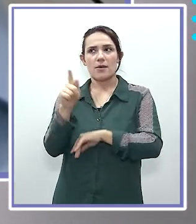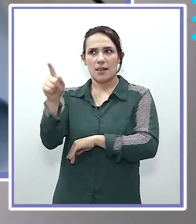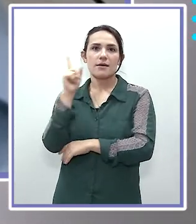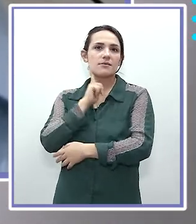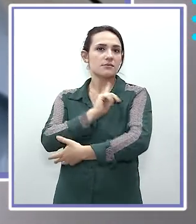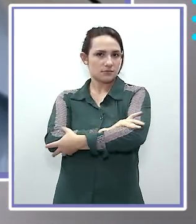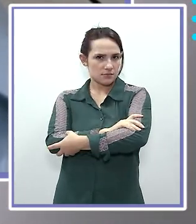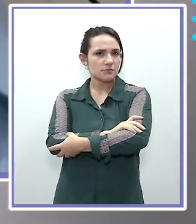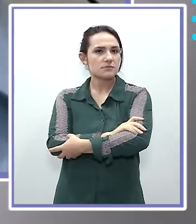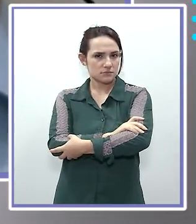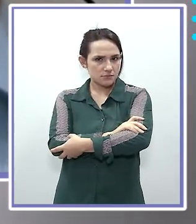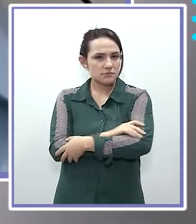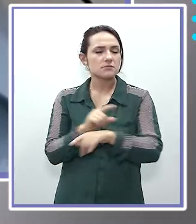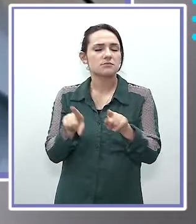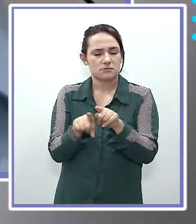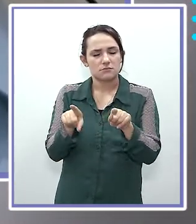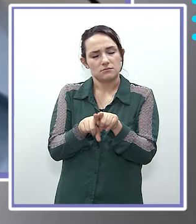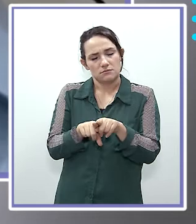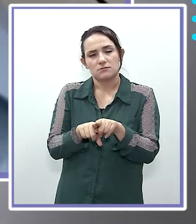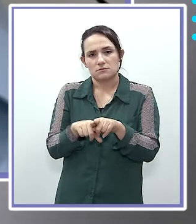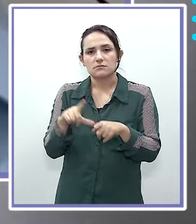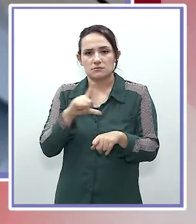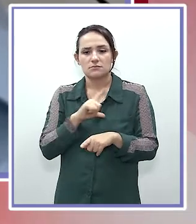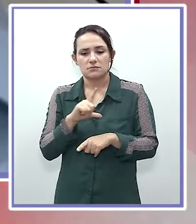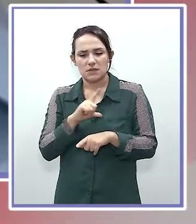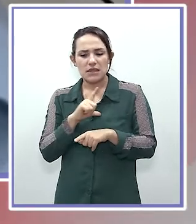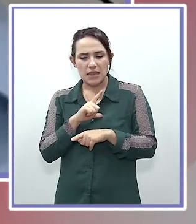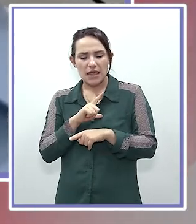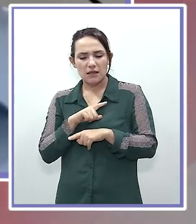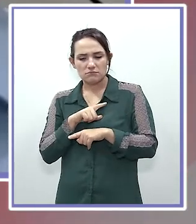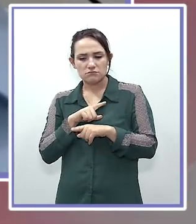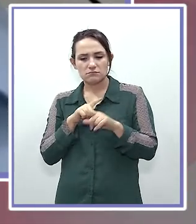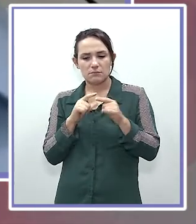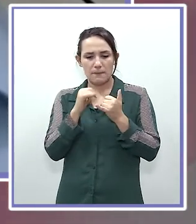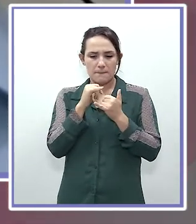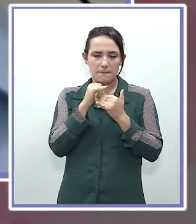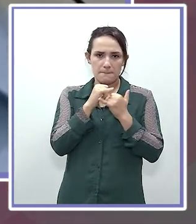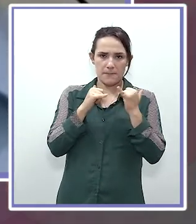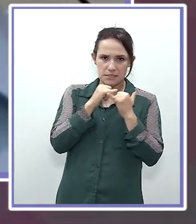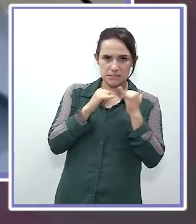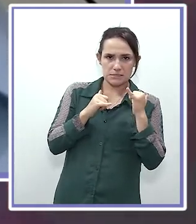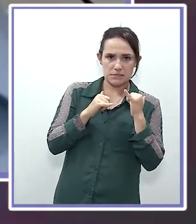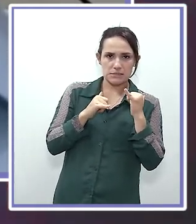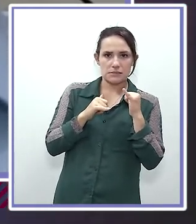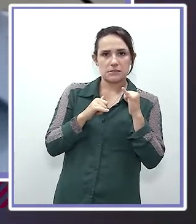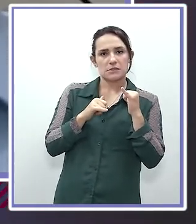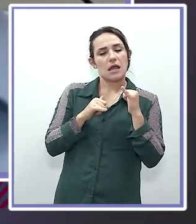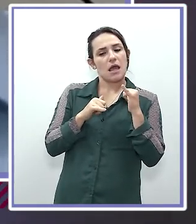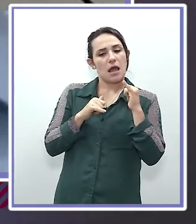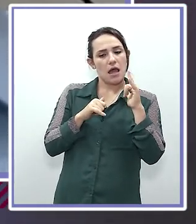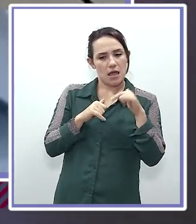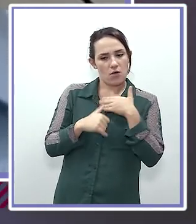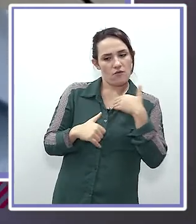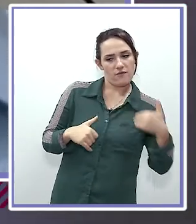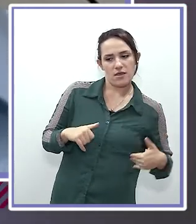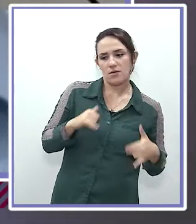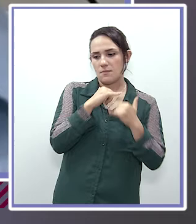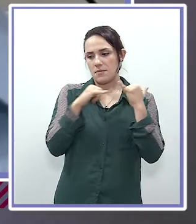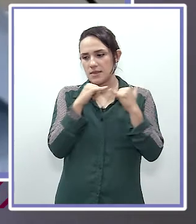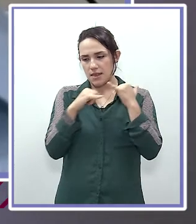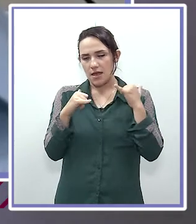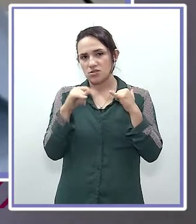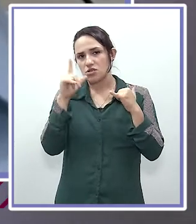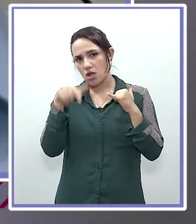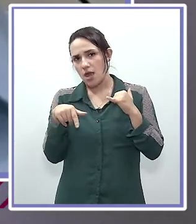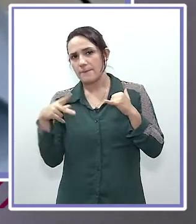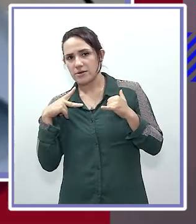estado de Minas, mas ela também tem a sua parte privada, né? Assim como a Eletrobras também é assim, só que